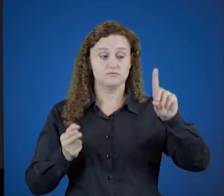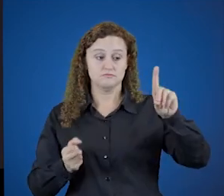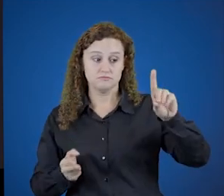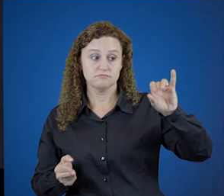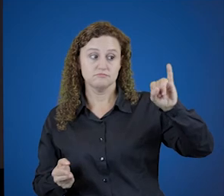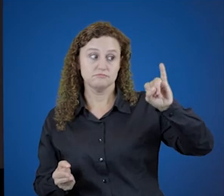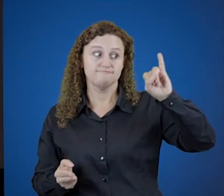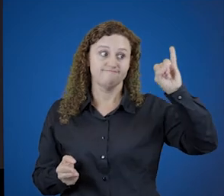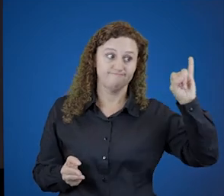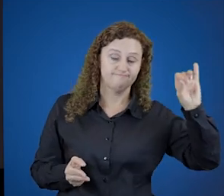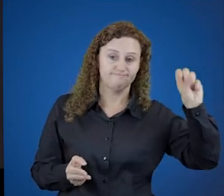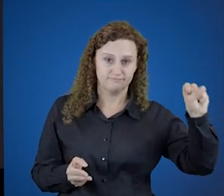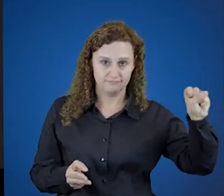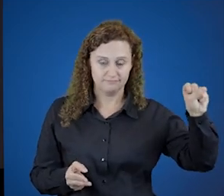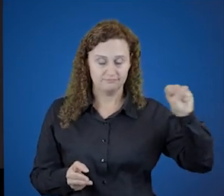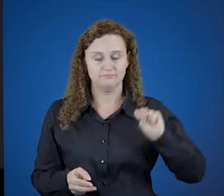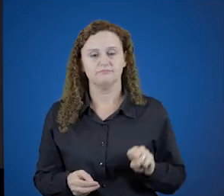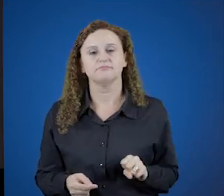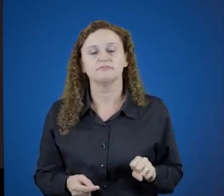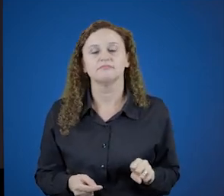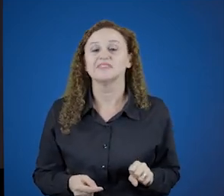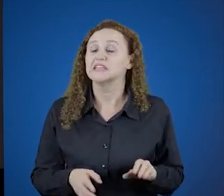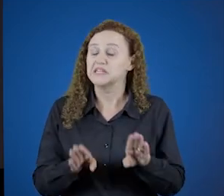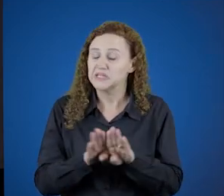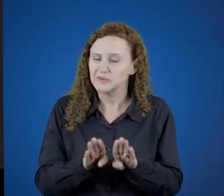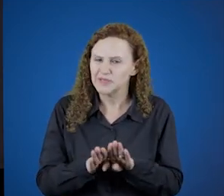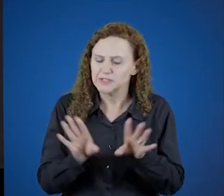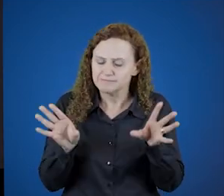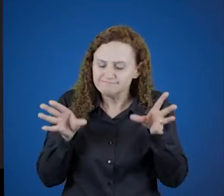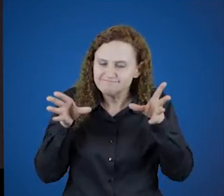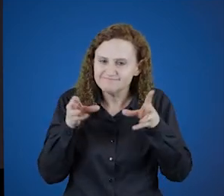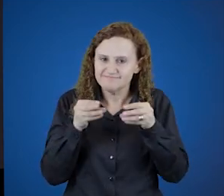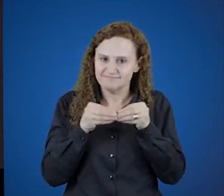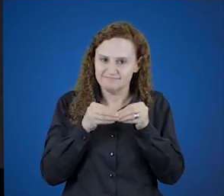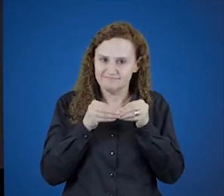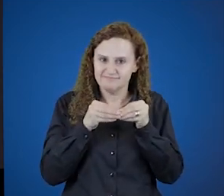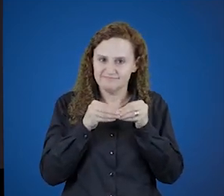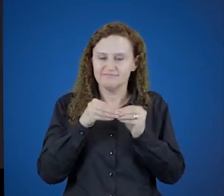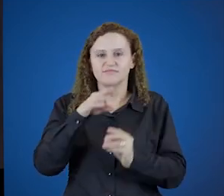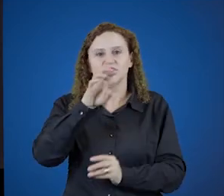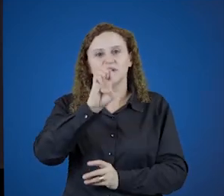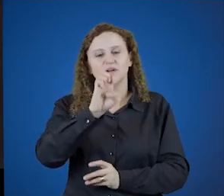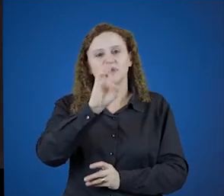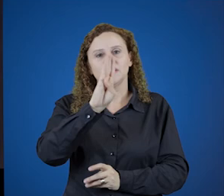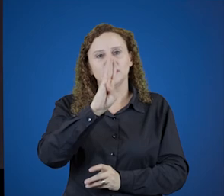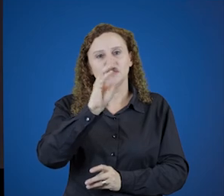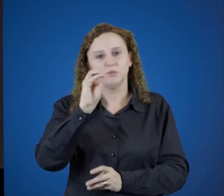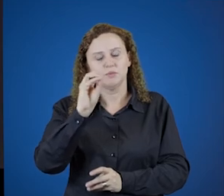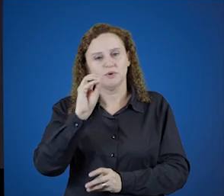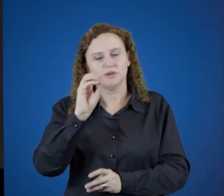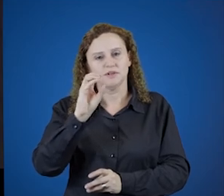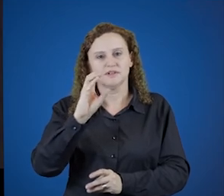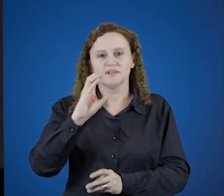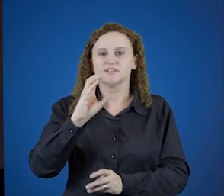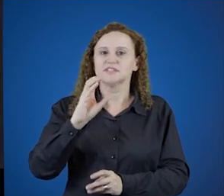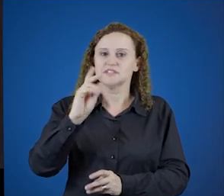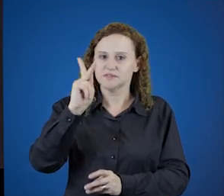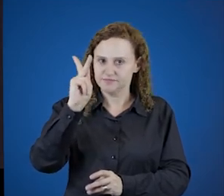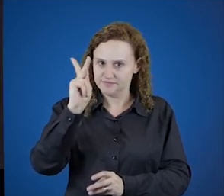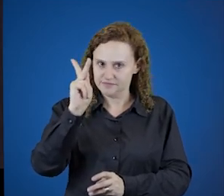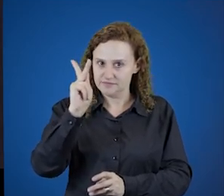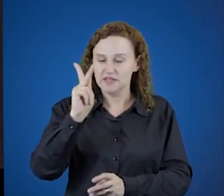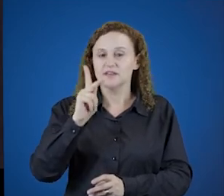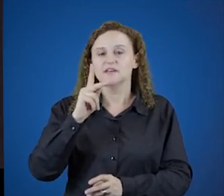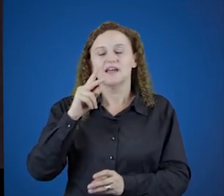diz também está bem sempre ficar Dinho lá no e-book como vocês